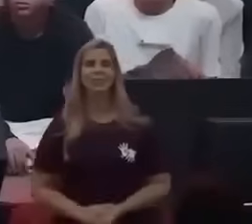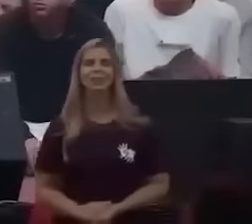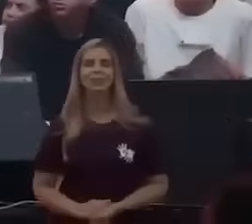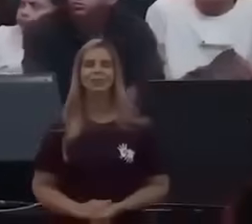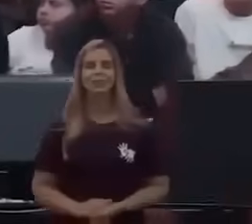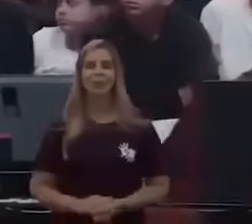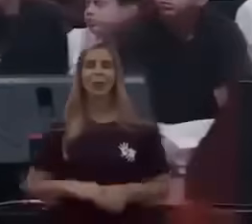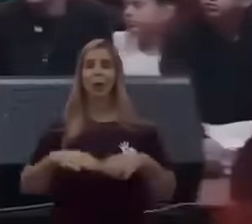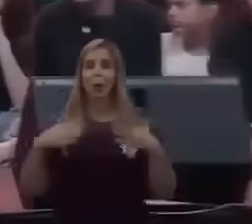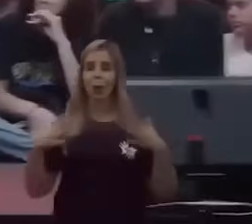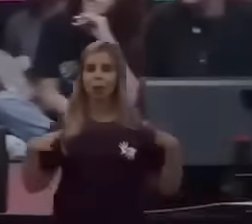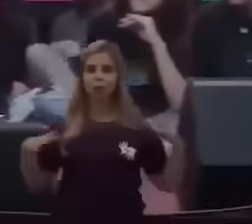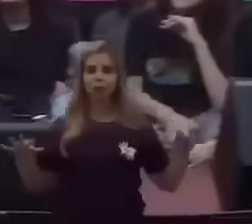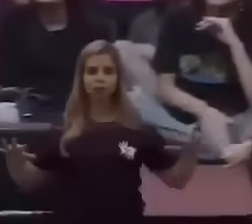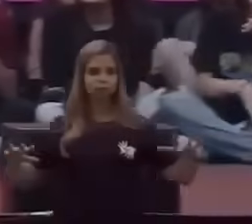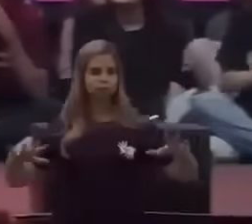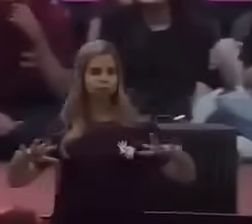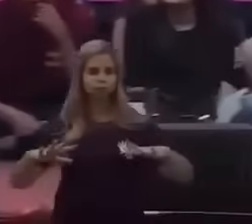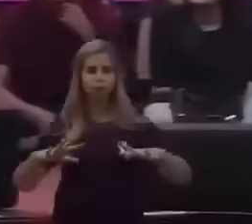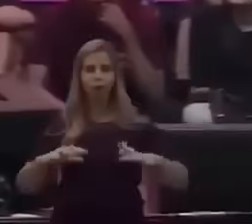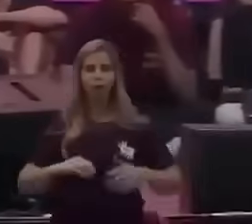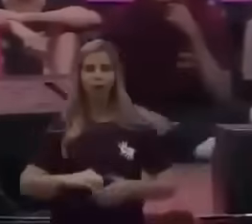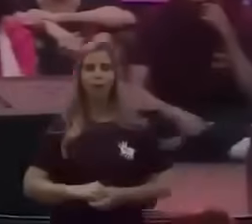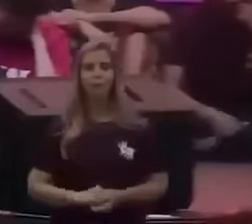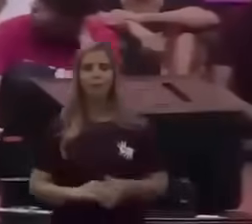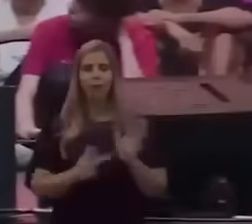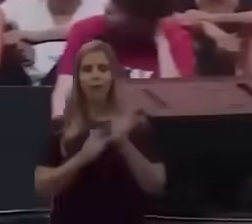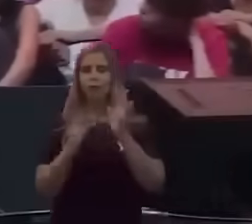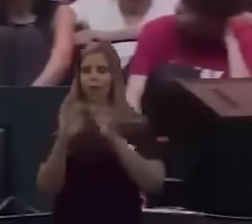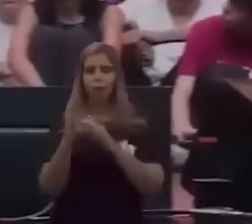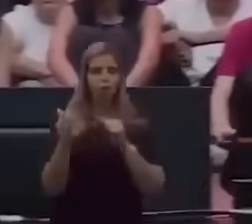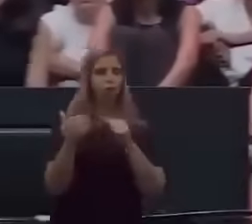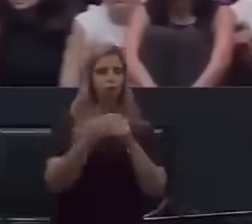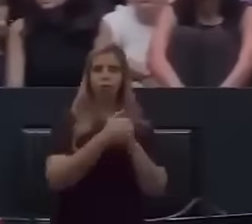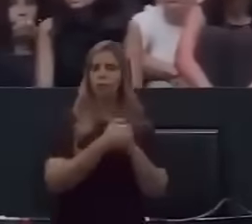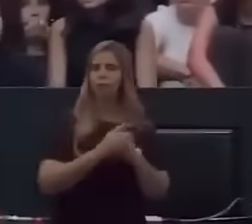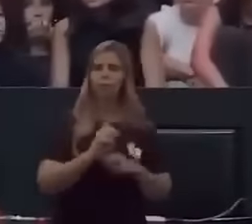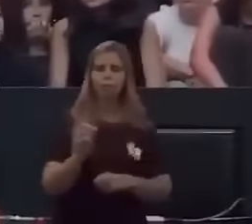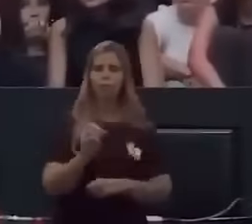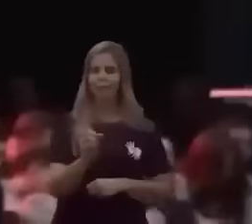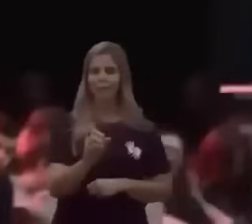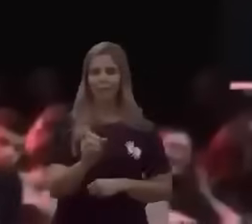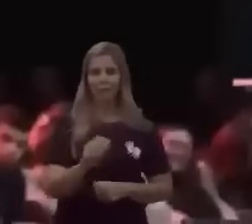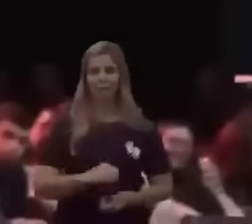Quando a turba chega armada, Jesus não se esconde